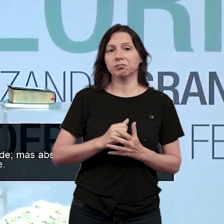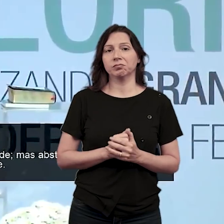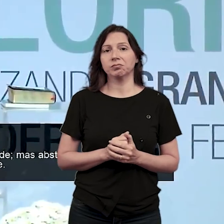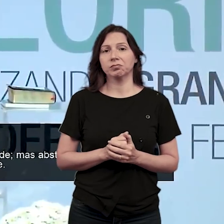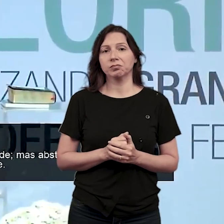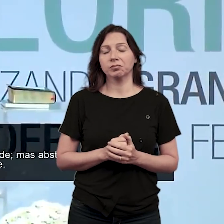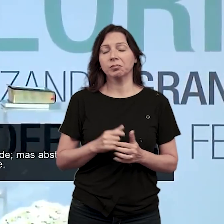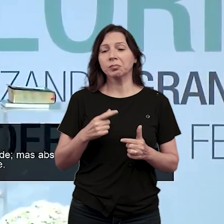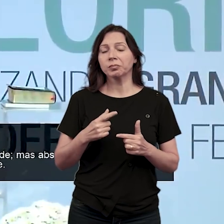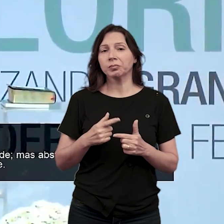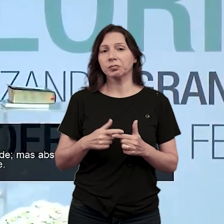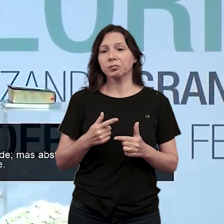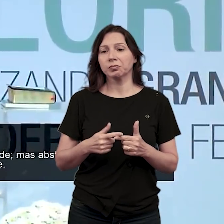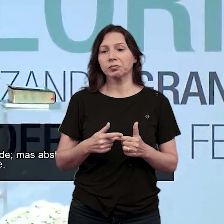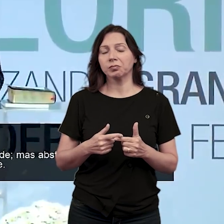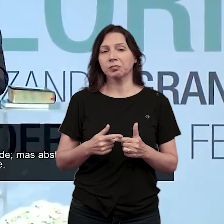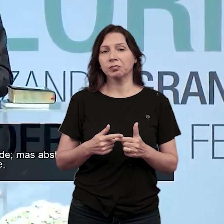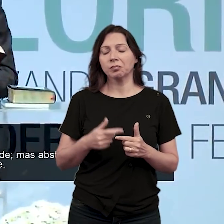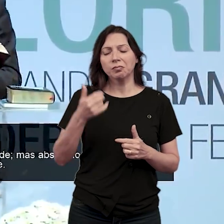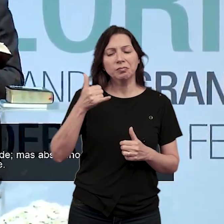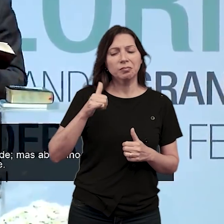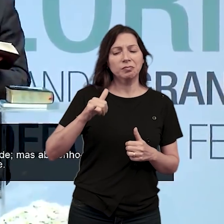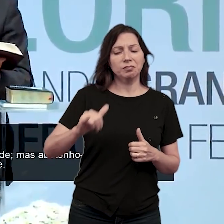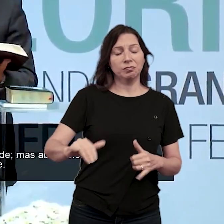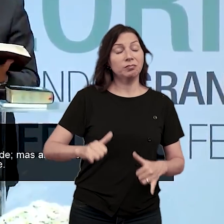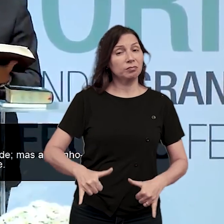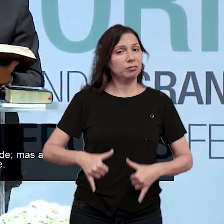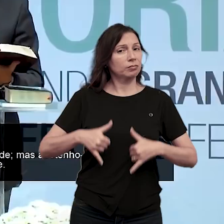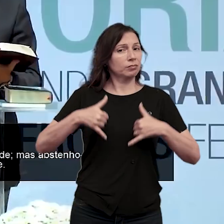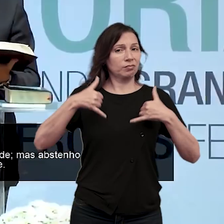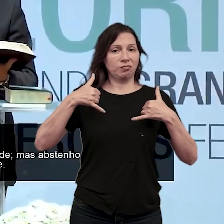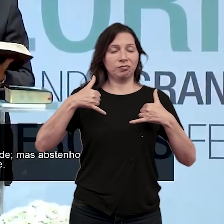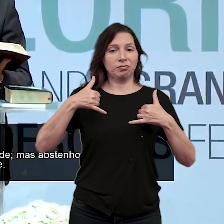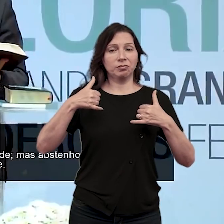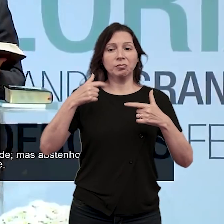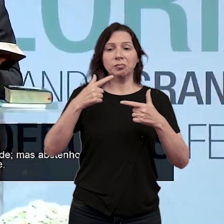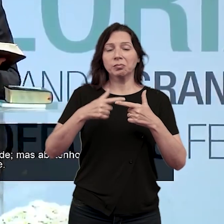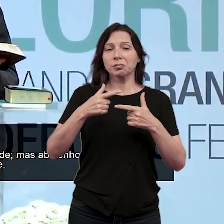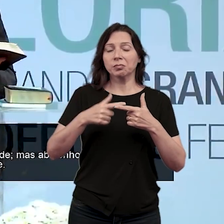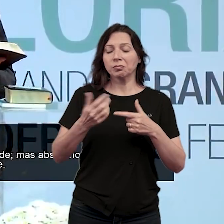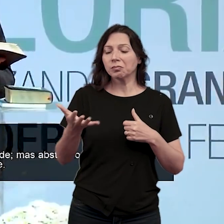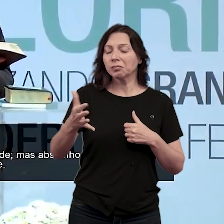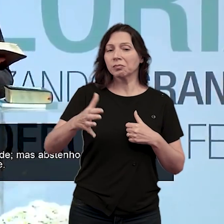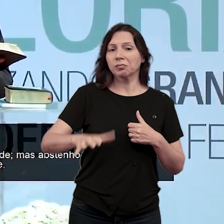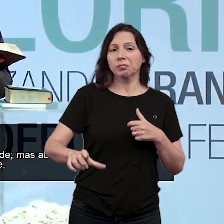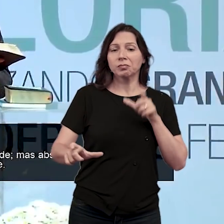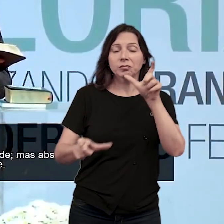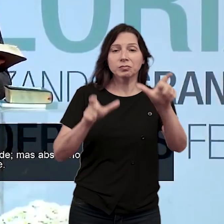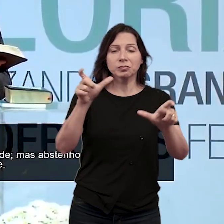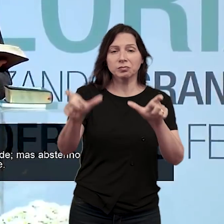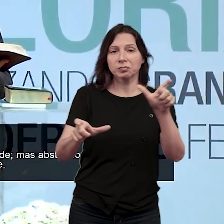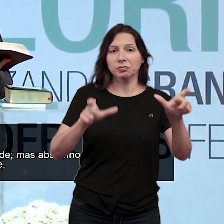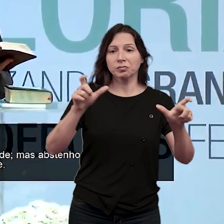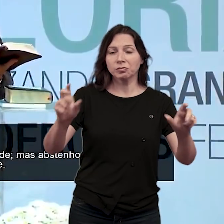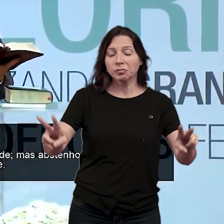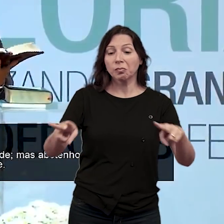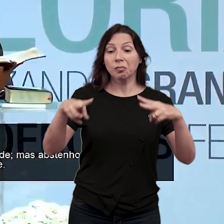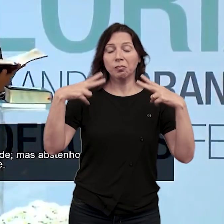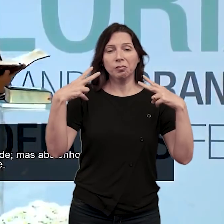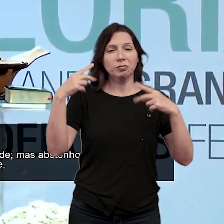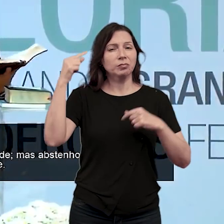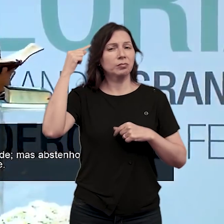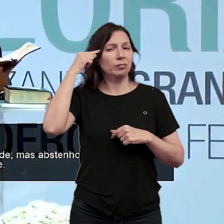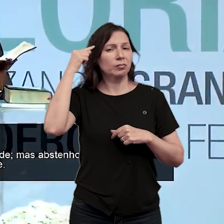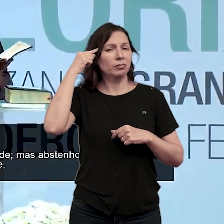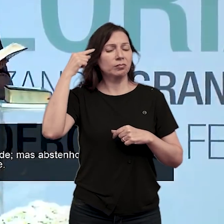verdade. Mas abstenho-me, para que ninguém se preocupe comigo mais do que em mim vê ou